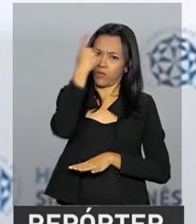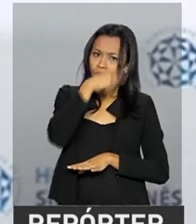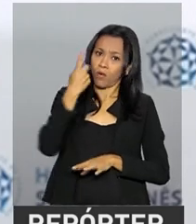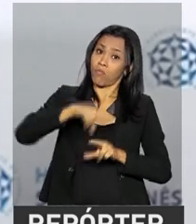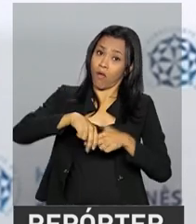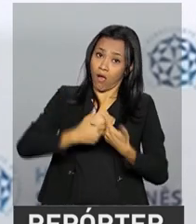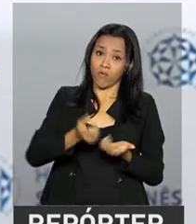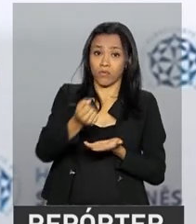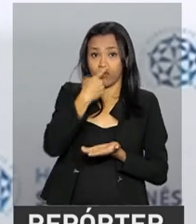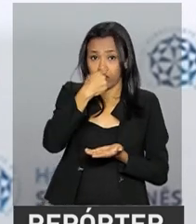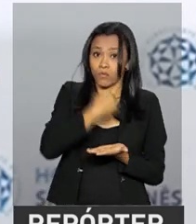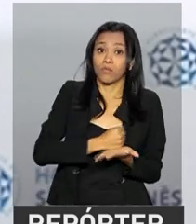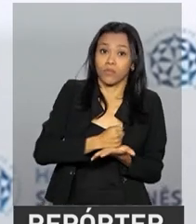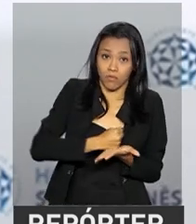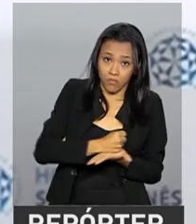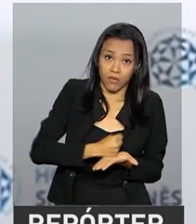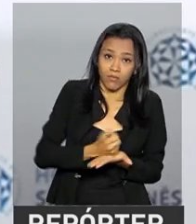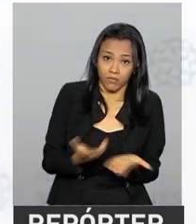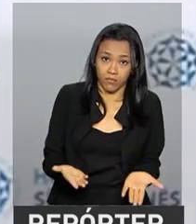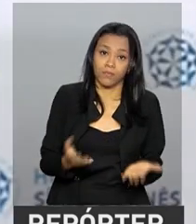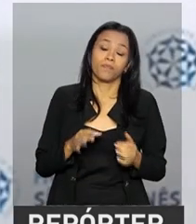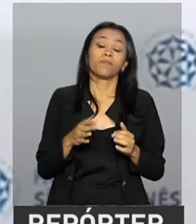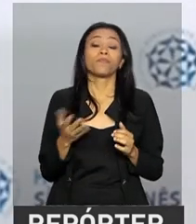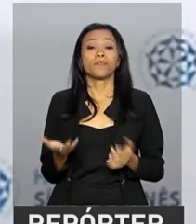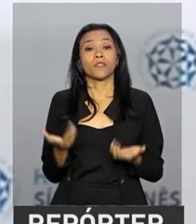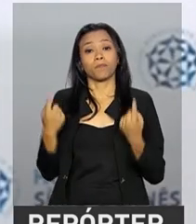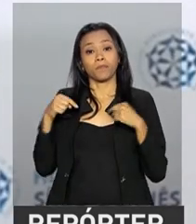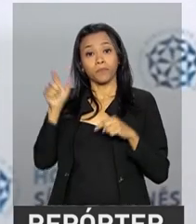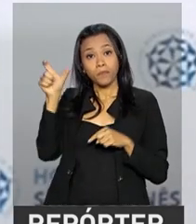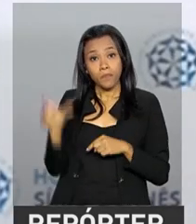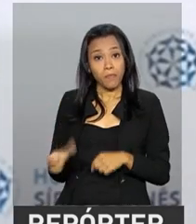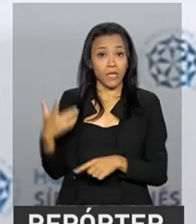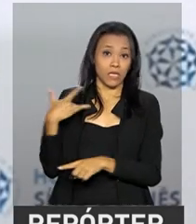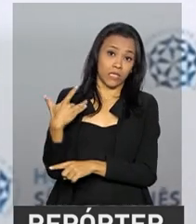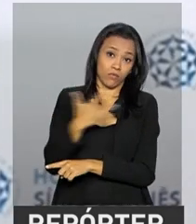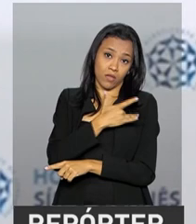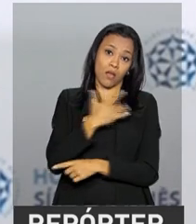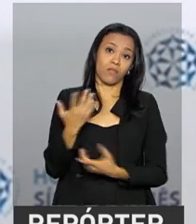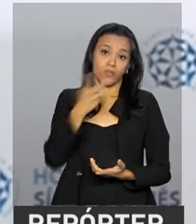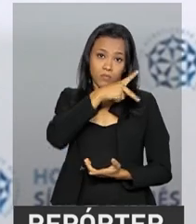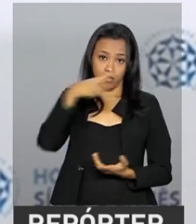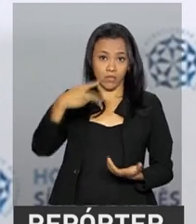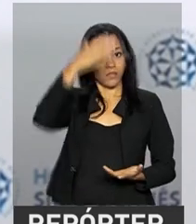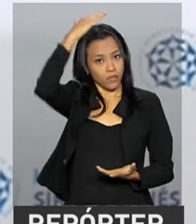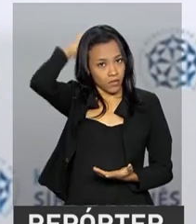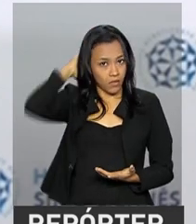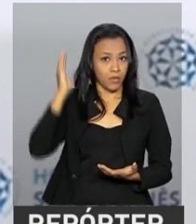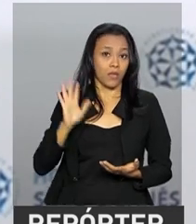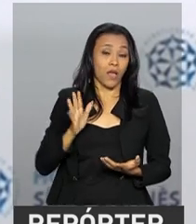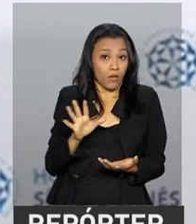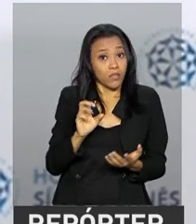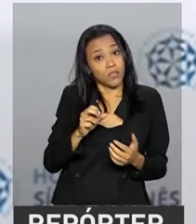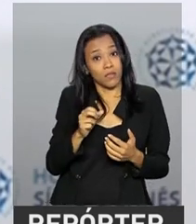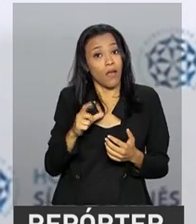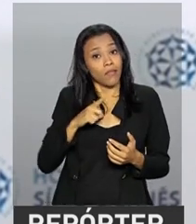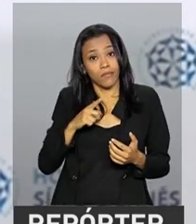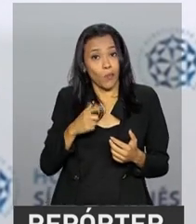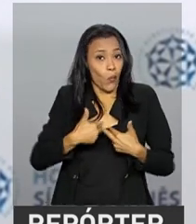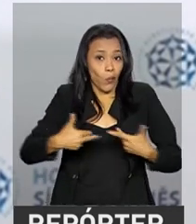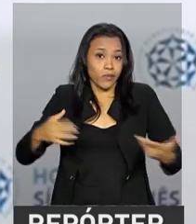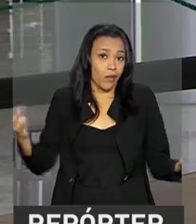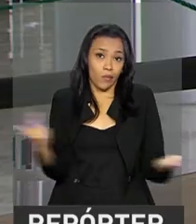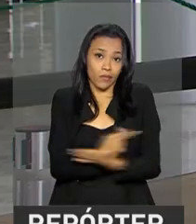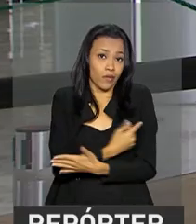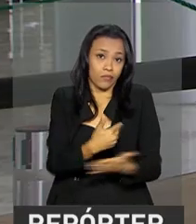onde chamados antiga de panfletar proprietários presente uma pessoa extremamente saudável agora são intercorrências que acontece com qualquer um de